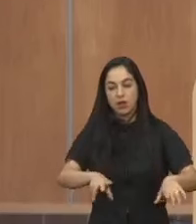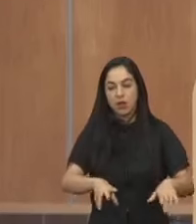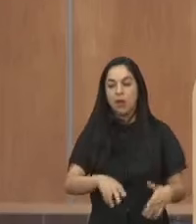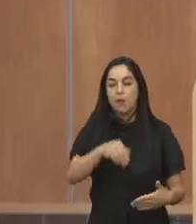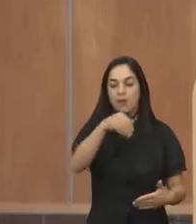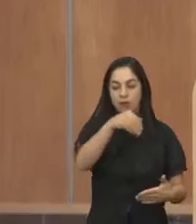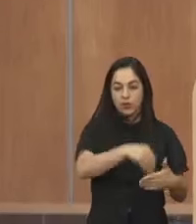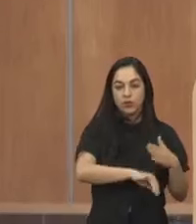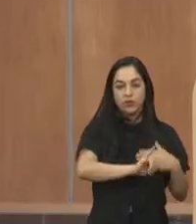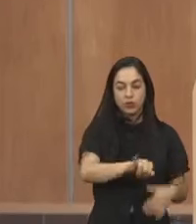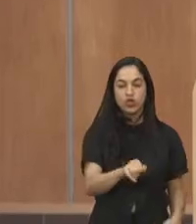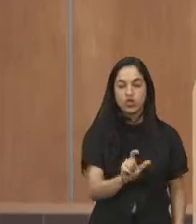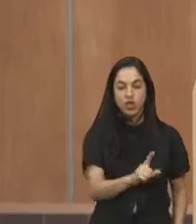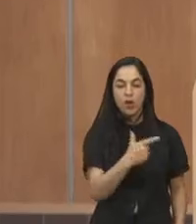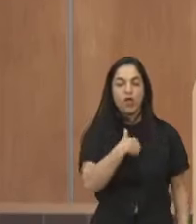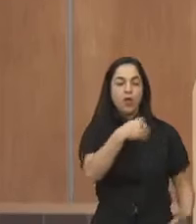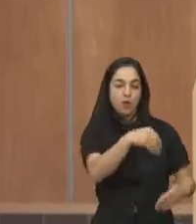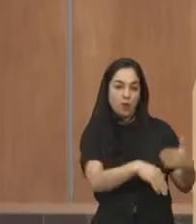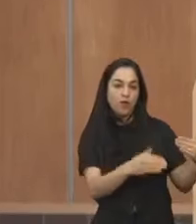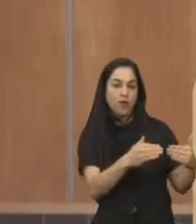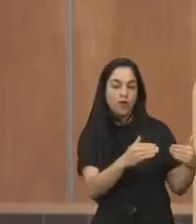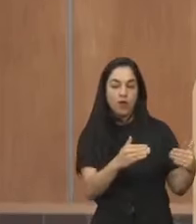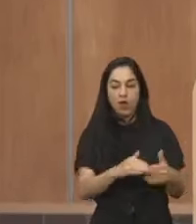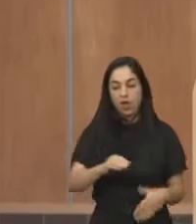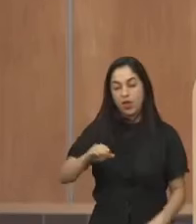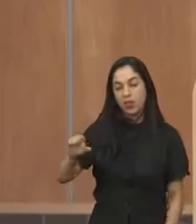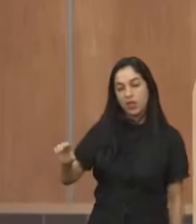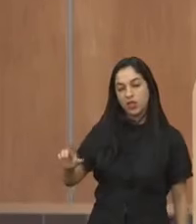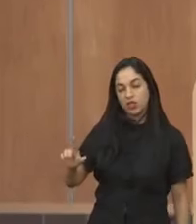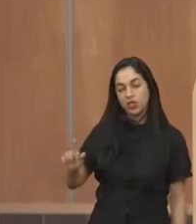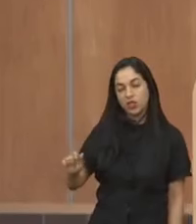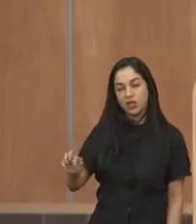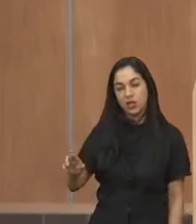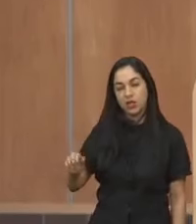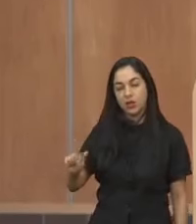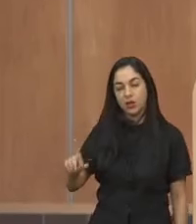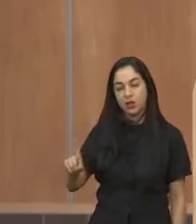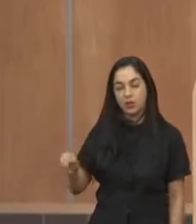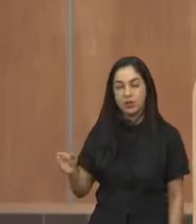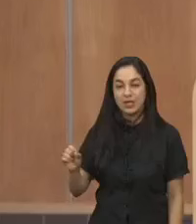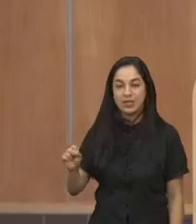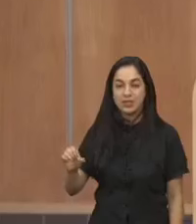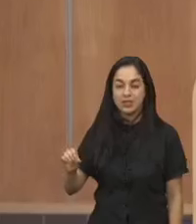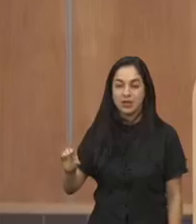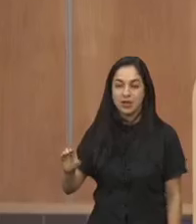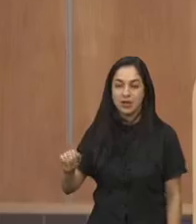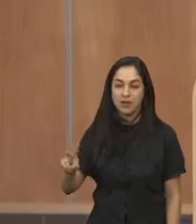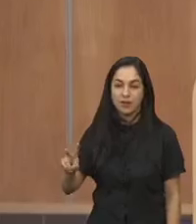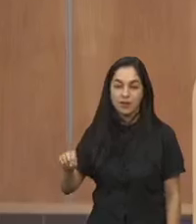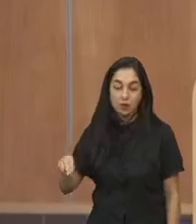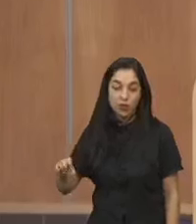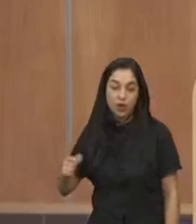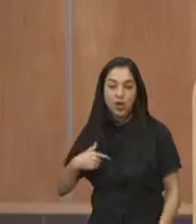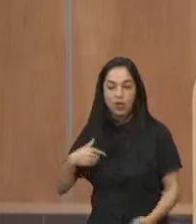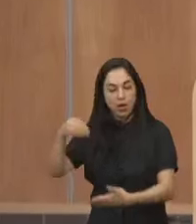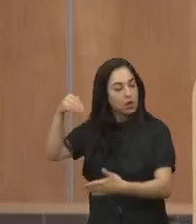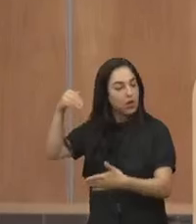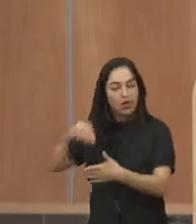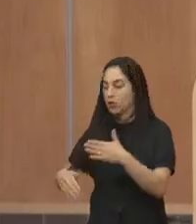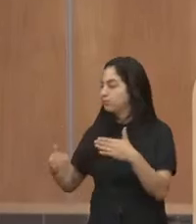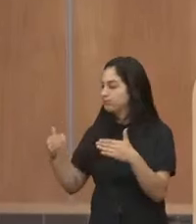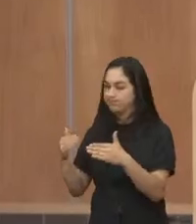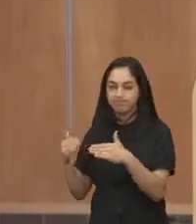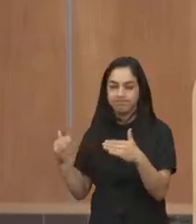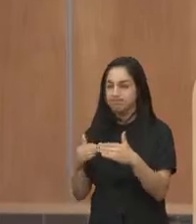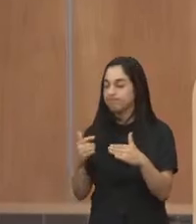eu já adianto que vou votar a favor aí para a associação, e a subprefeitura do Geraldo Scavone. E aí eu quero fazer um destaque